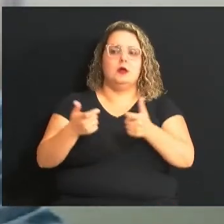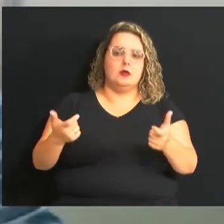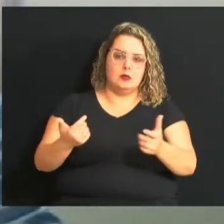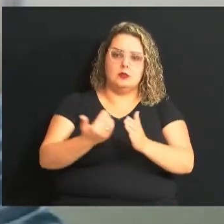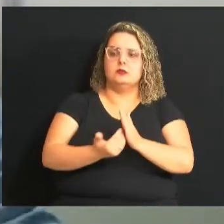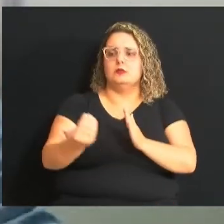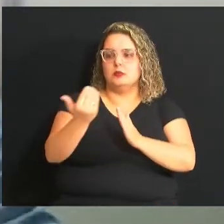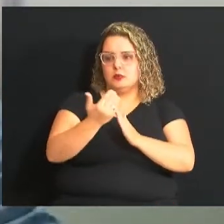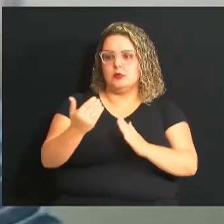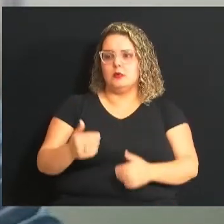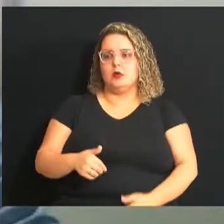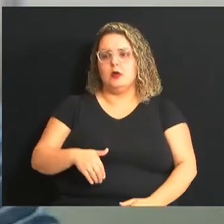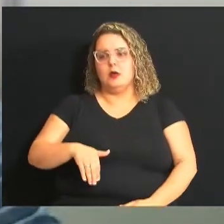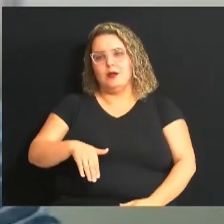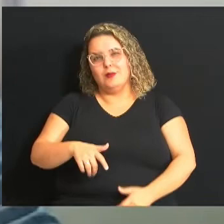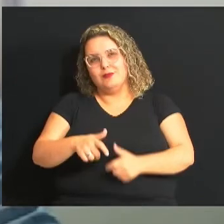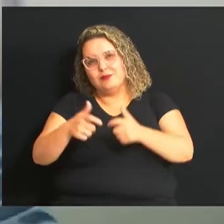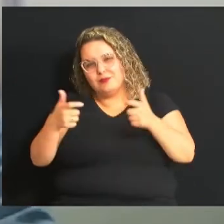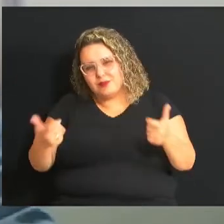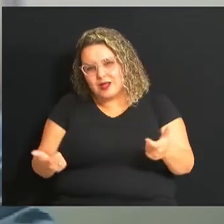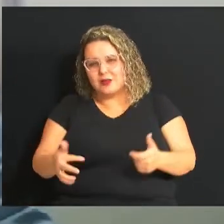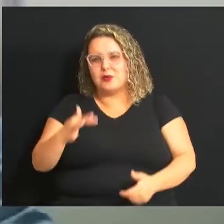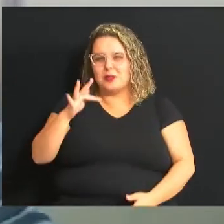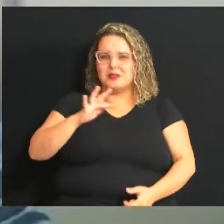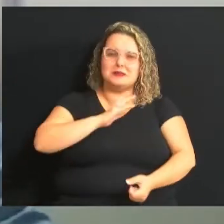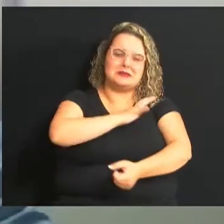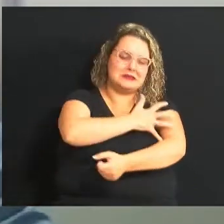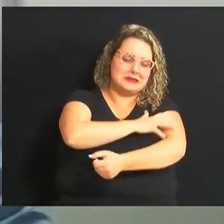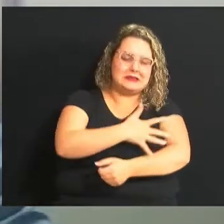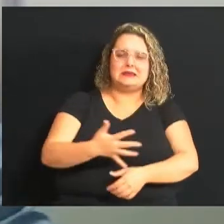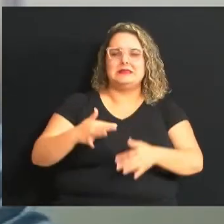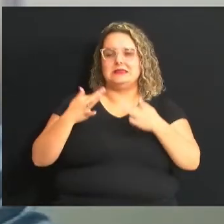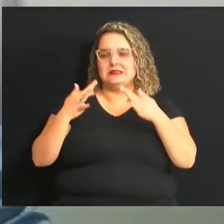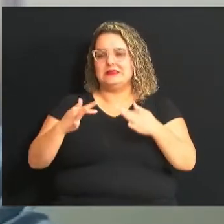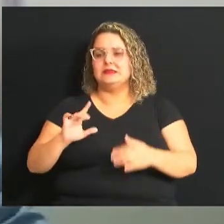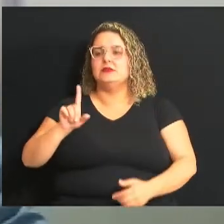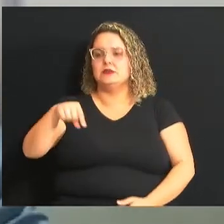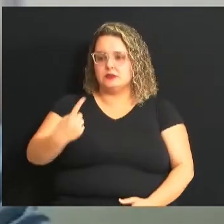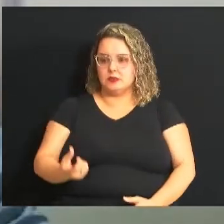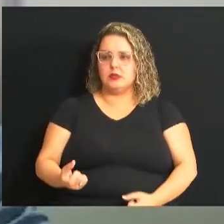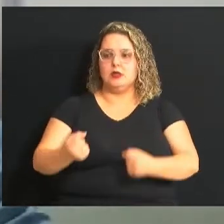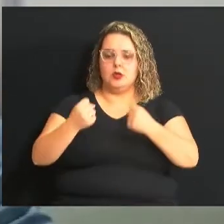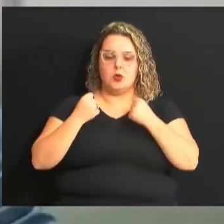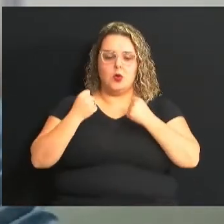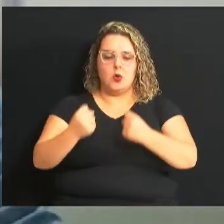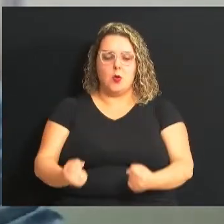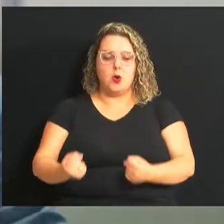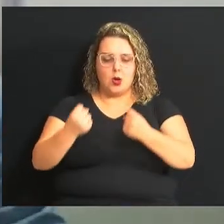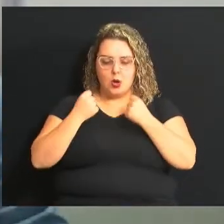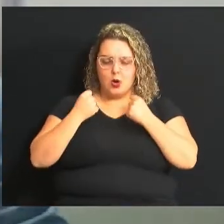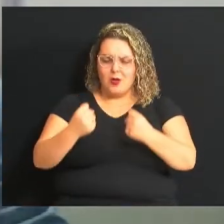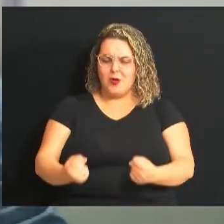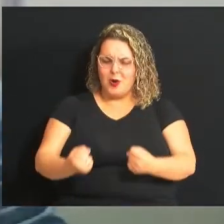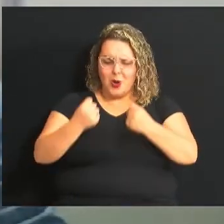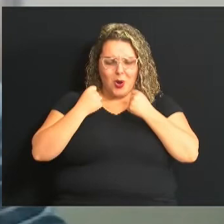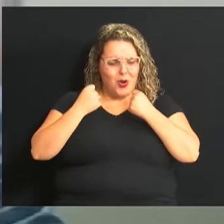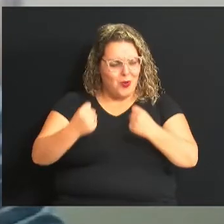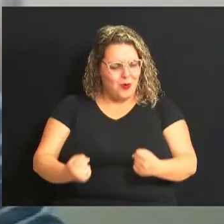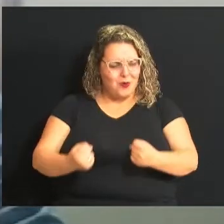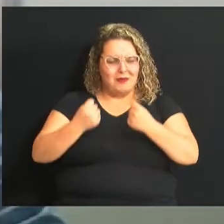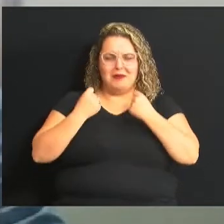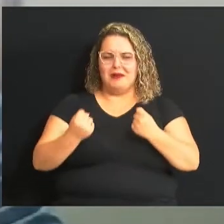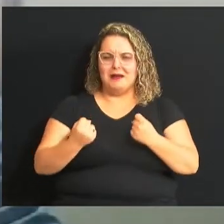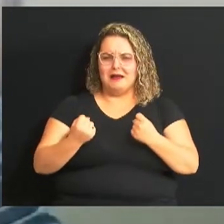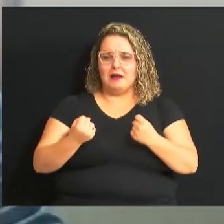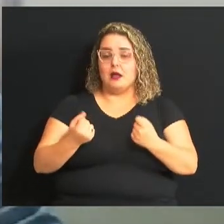o desconforto, principalmente muscular, né? Então, essa dor tardia causada pelo exercício de alta intensidade gera um desprazer. Então, existe